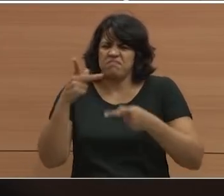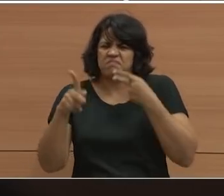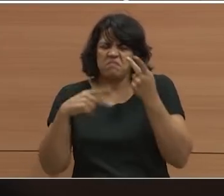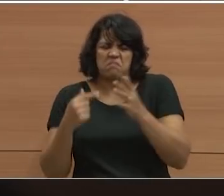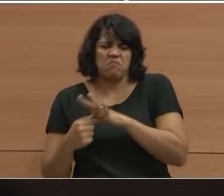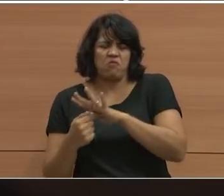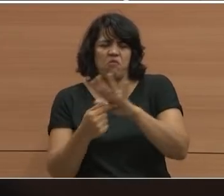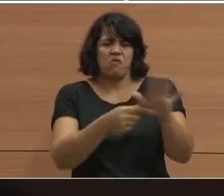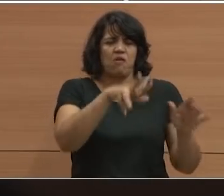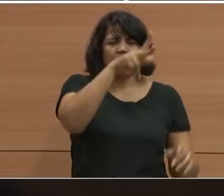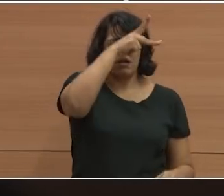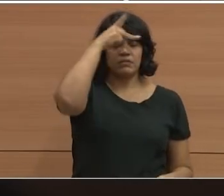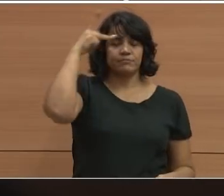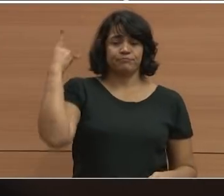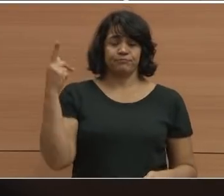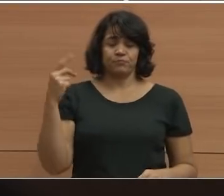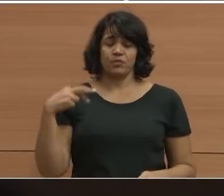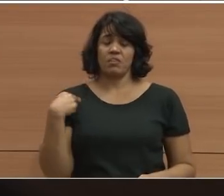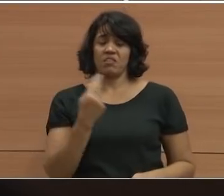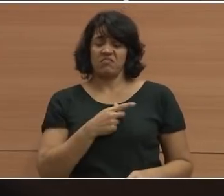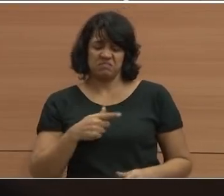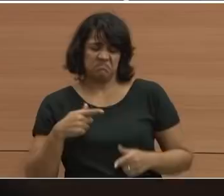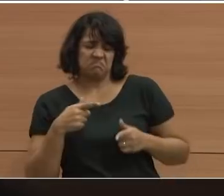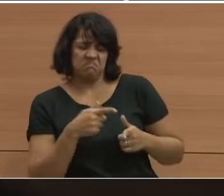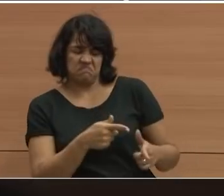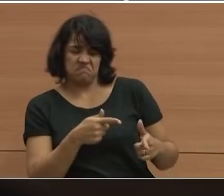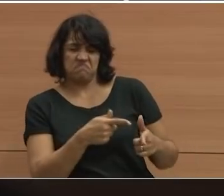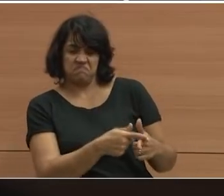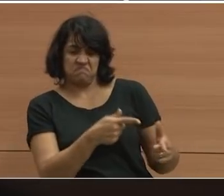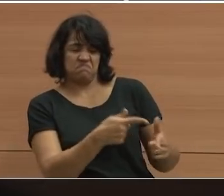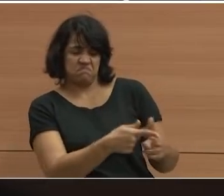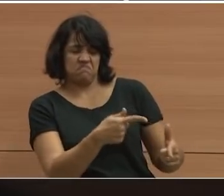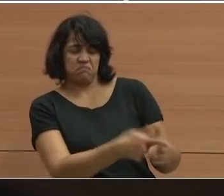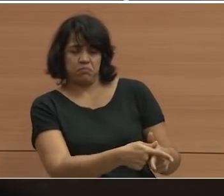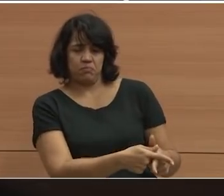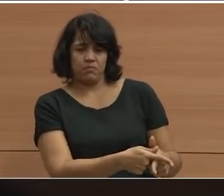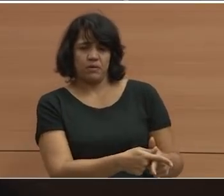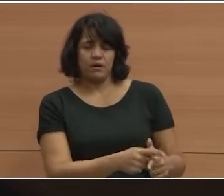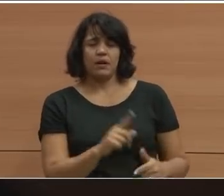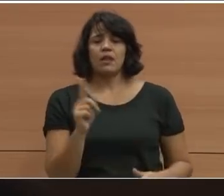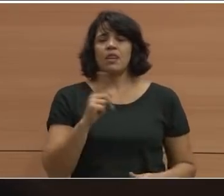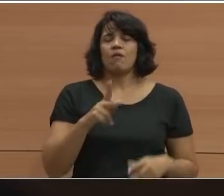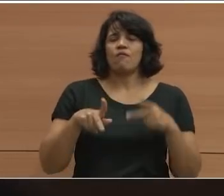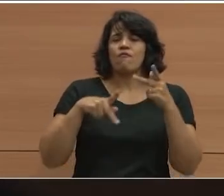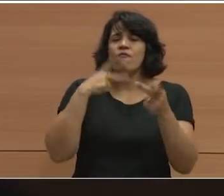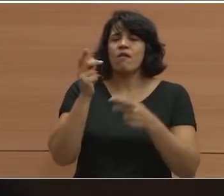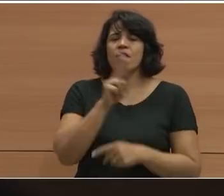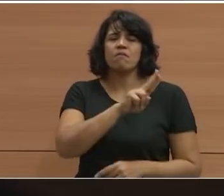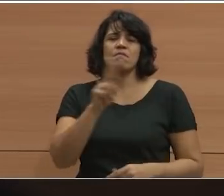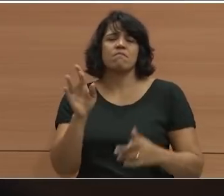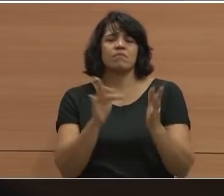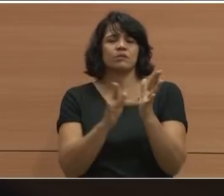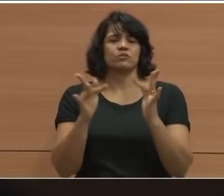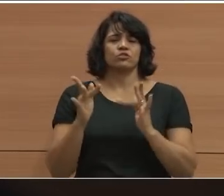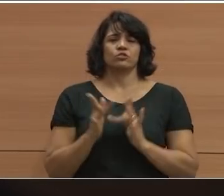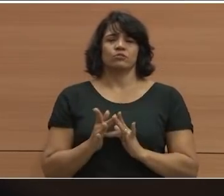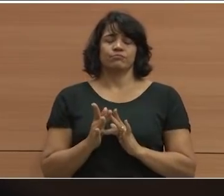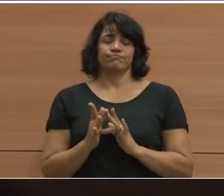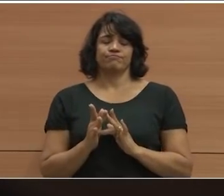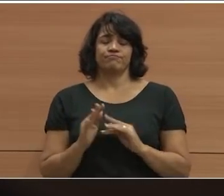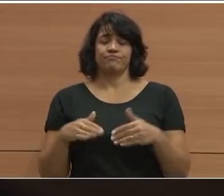que não mais falarem neste nome a quem quer que seja. Chamando-os, ordenaram-lhe